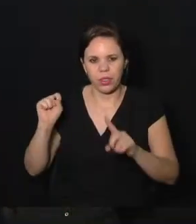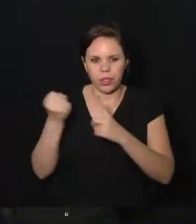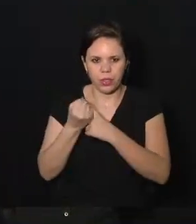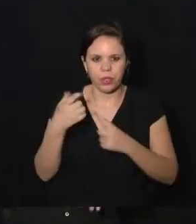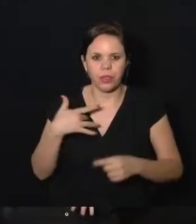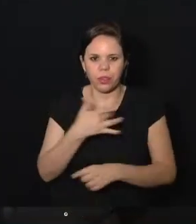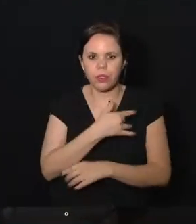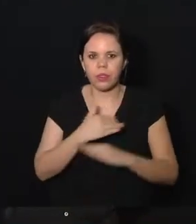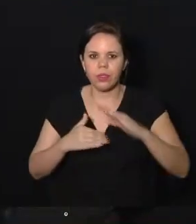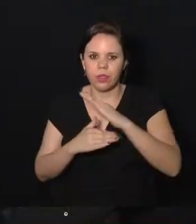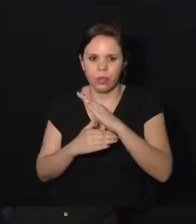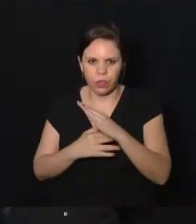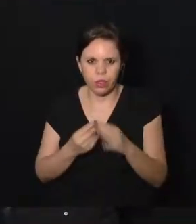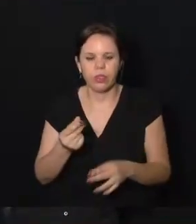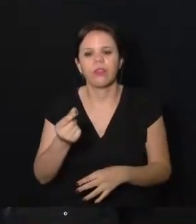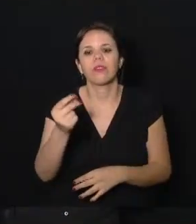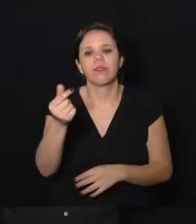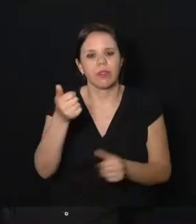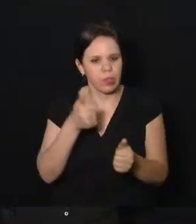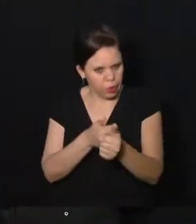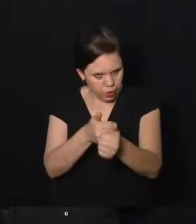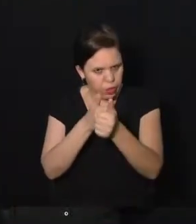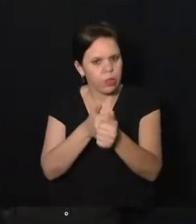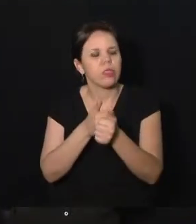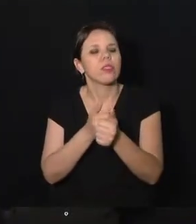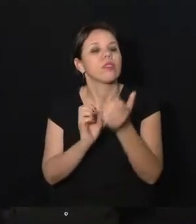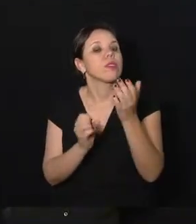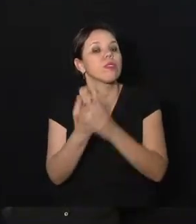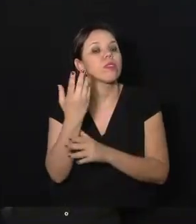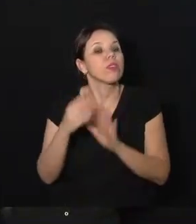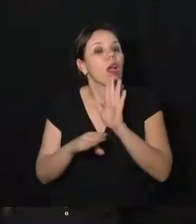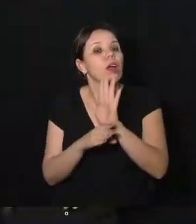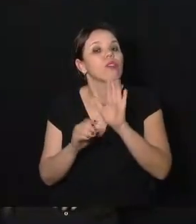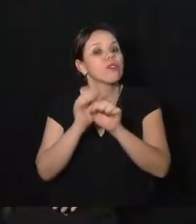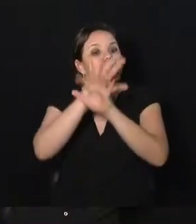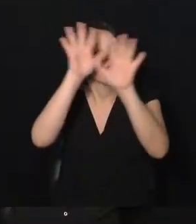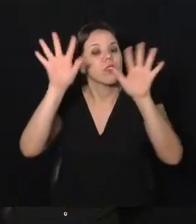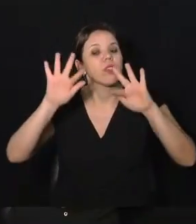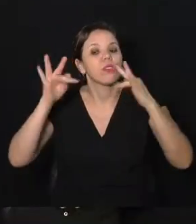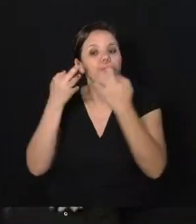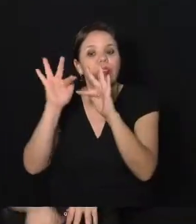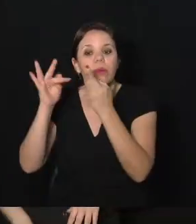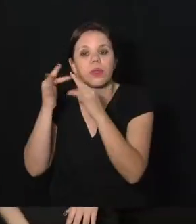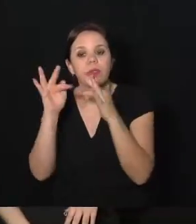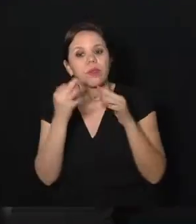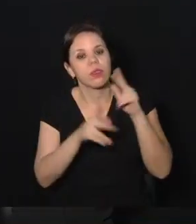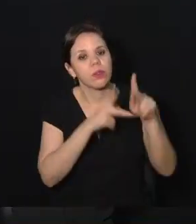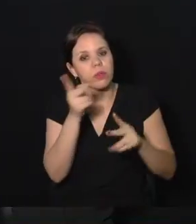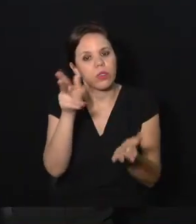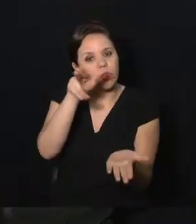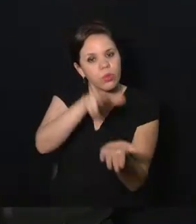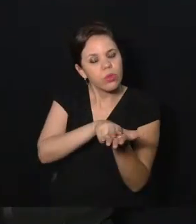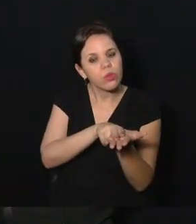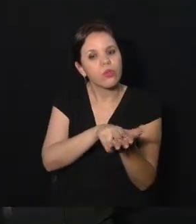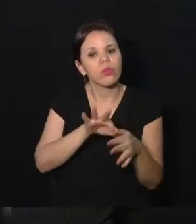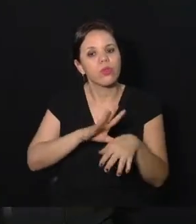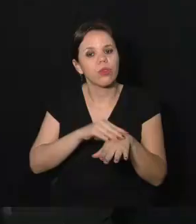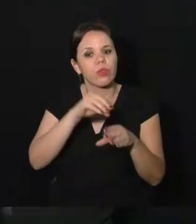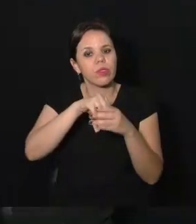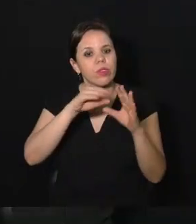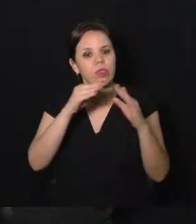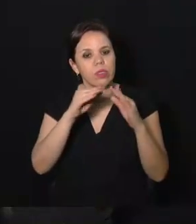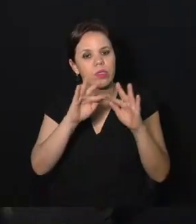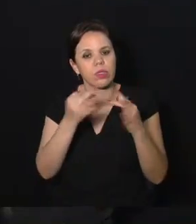Câmara vai continuar acompanhando o caso para oferecer esclarecimentos aos familiares dos pacientes e também para encontrar